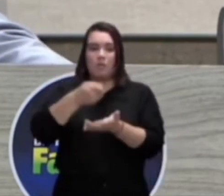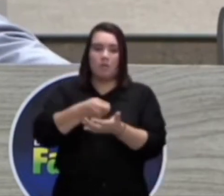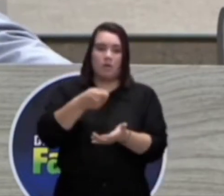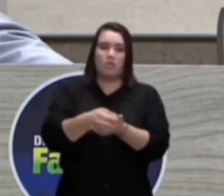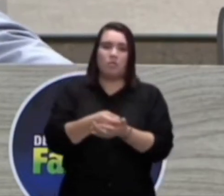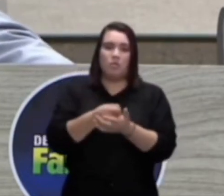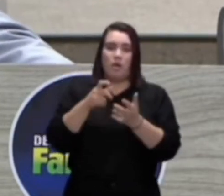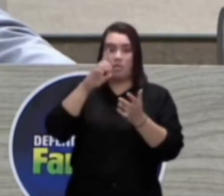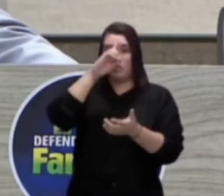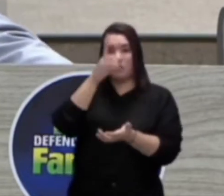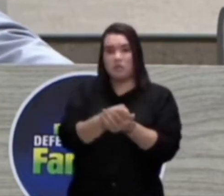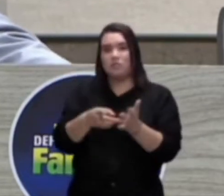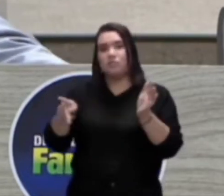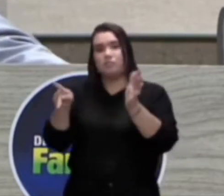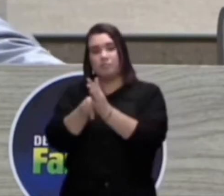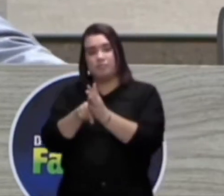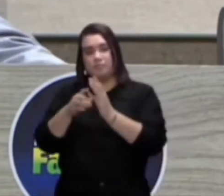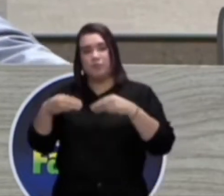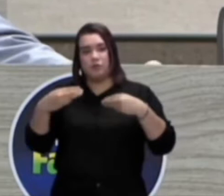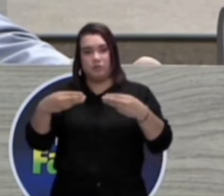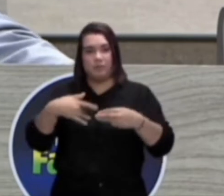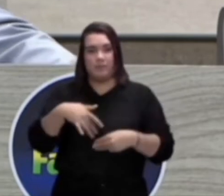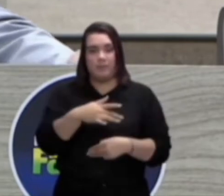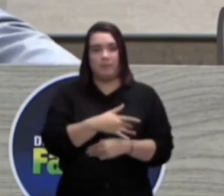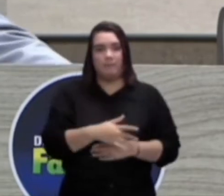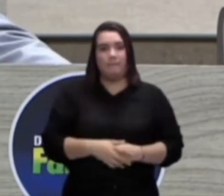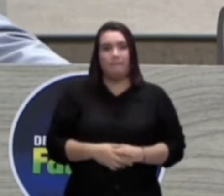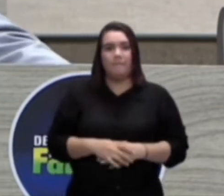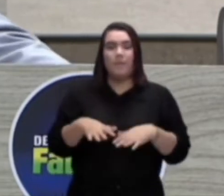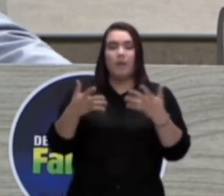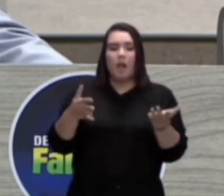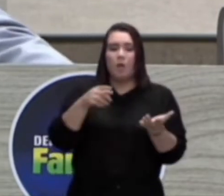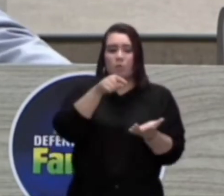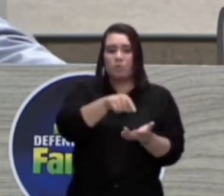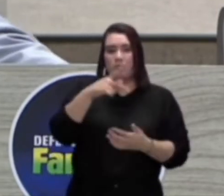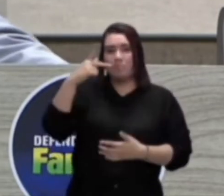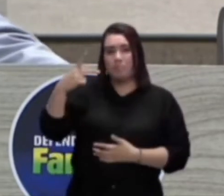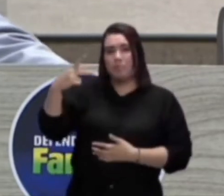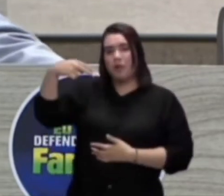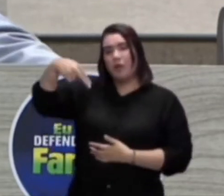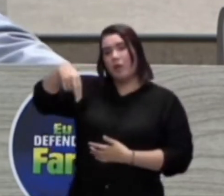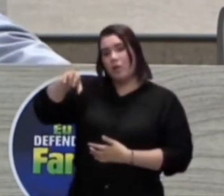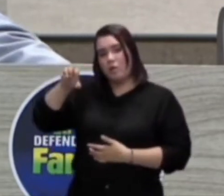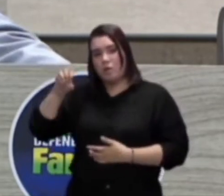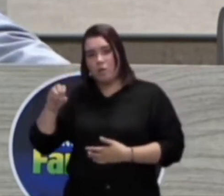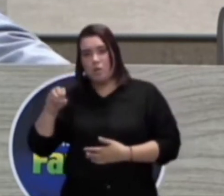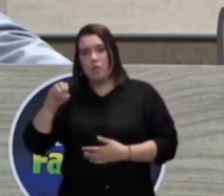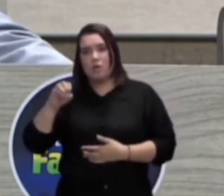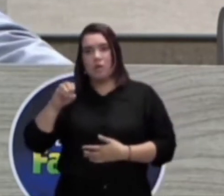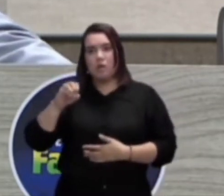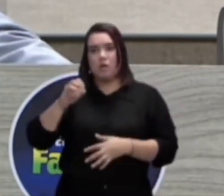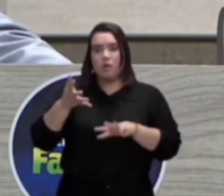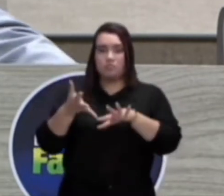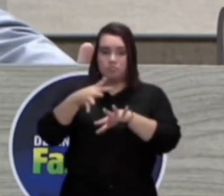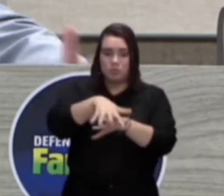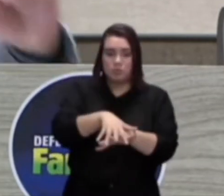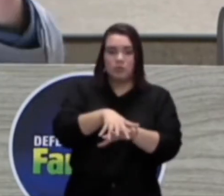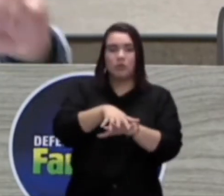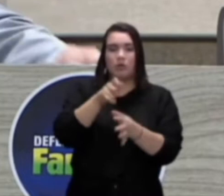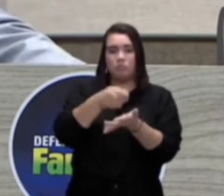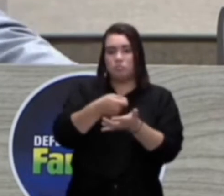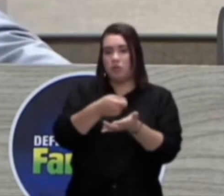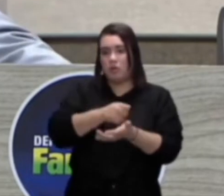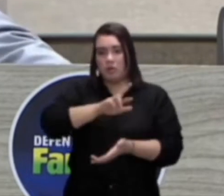obrigatória. Por enquanto, o PNO, é claro, sobre a inclusão de forma não obrigatória e não